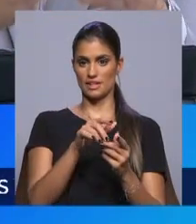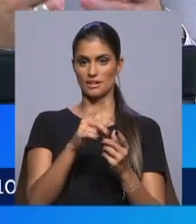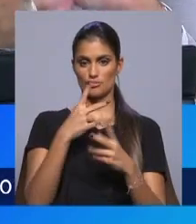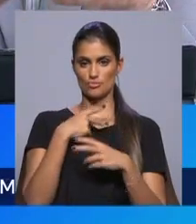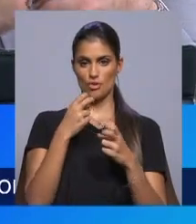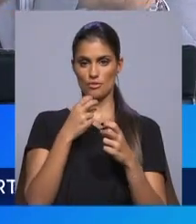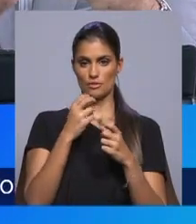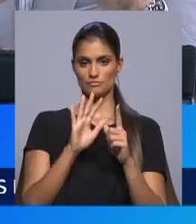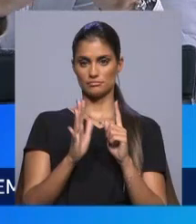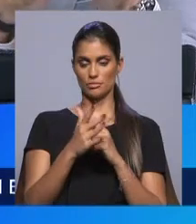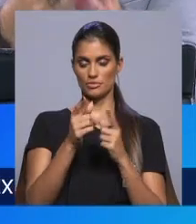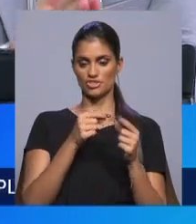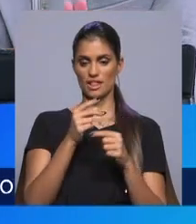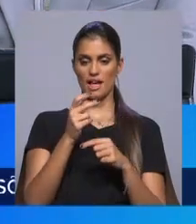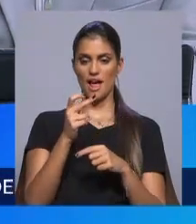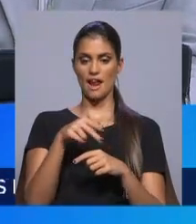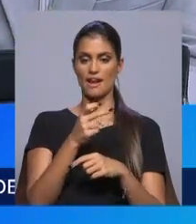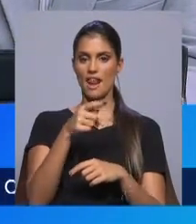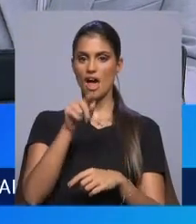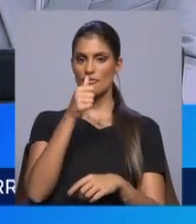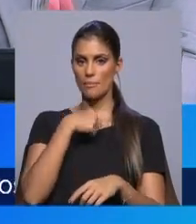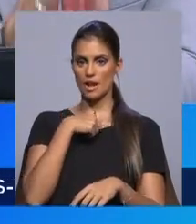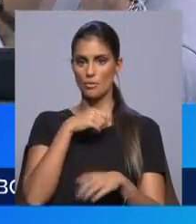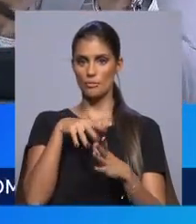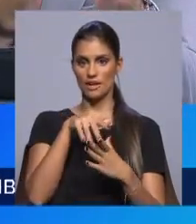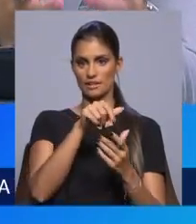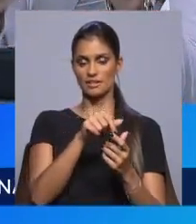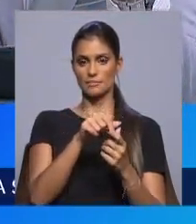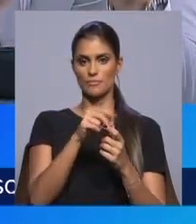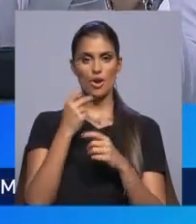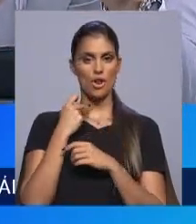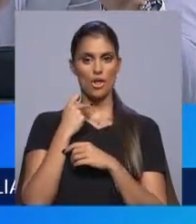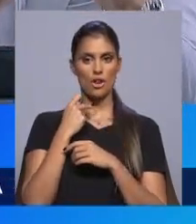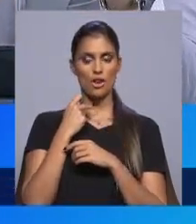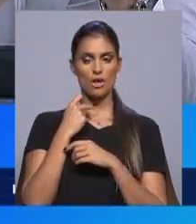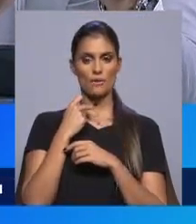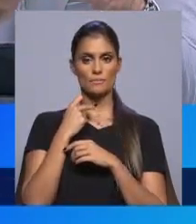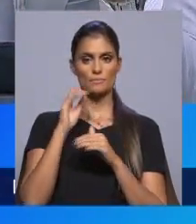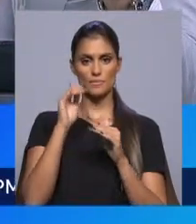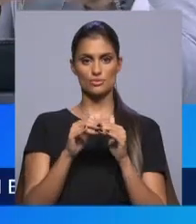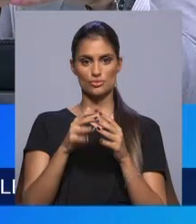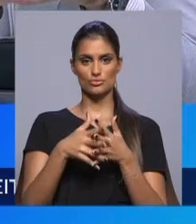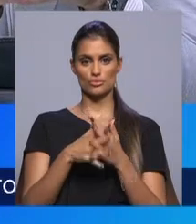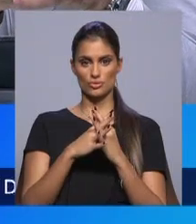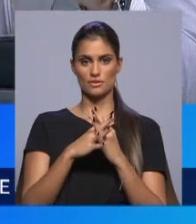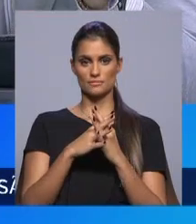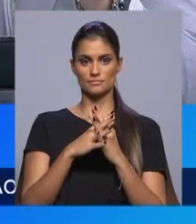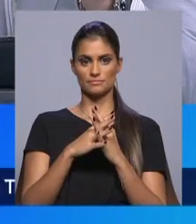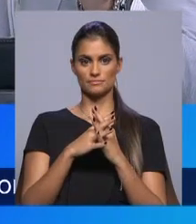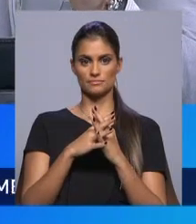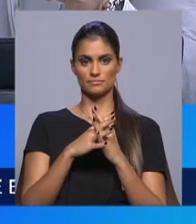também de uma estrela anã vermelha. E é o planeta com a menor densidade que nós encontramos à volta de uma